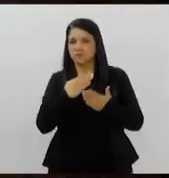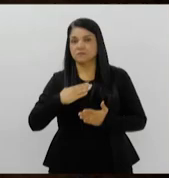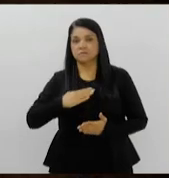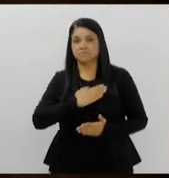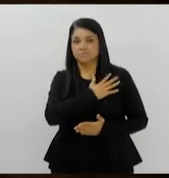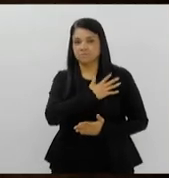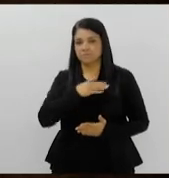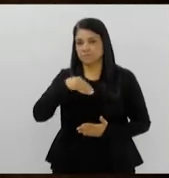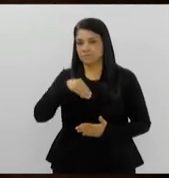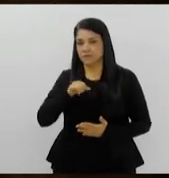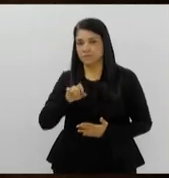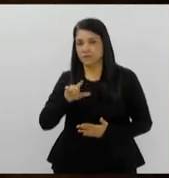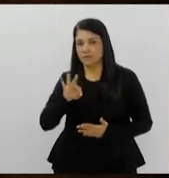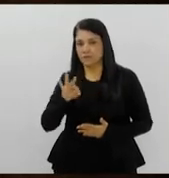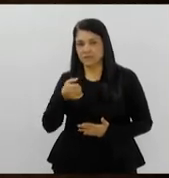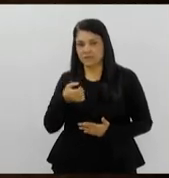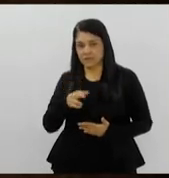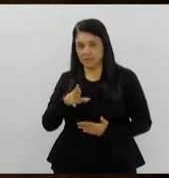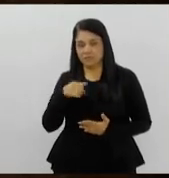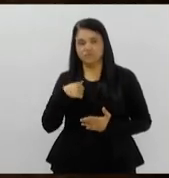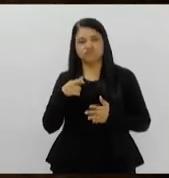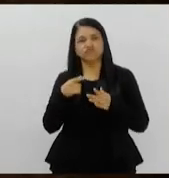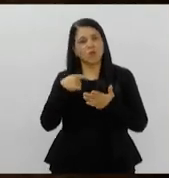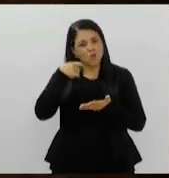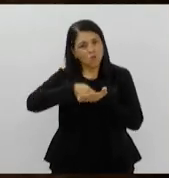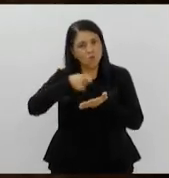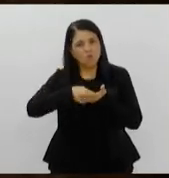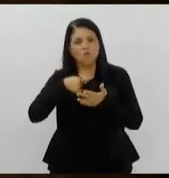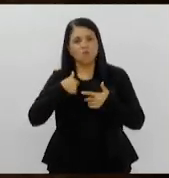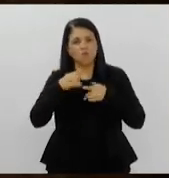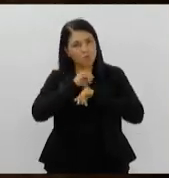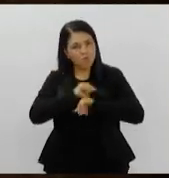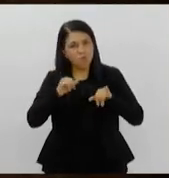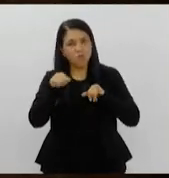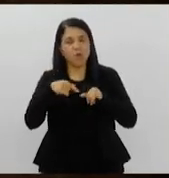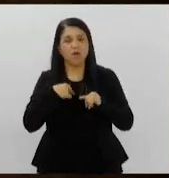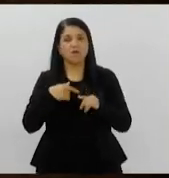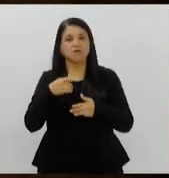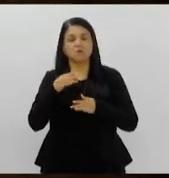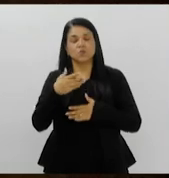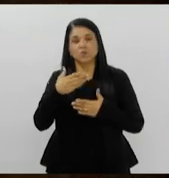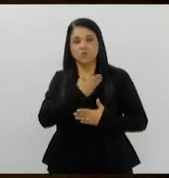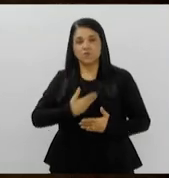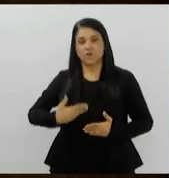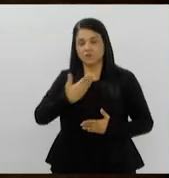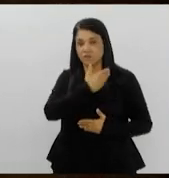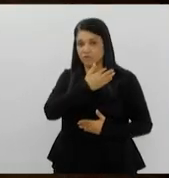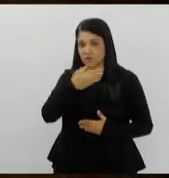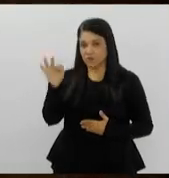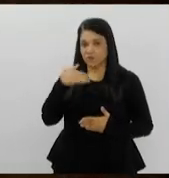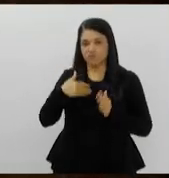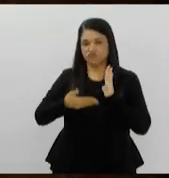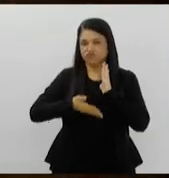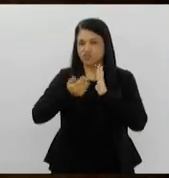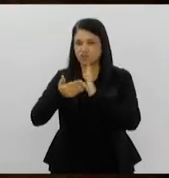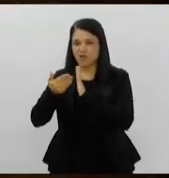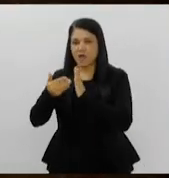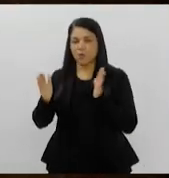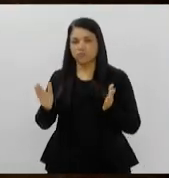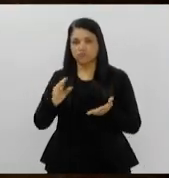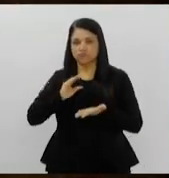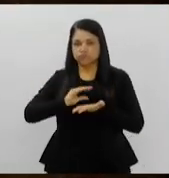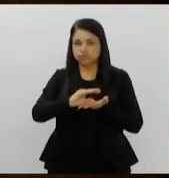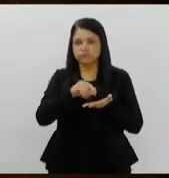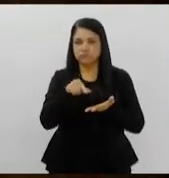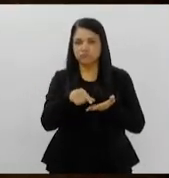fiz questão, senhor presidente, quando o governo federal falou que ia tirar um incentivo das escolas cívico-militar, Pobel, eu fiz questão